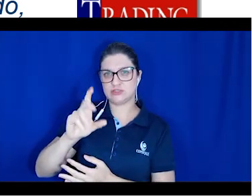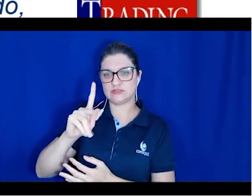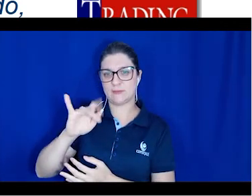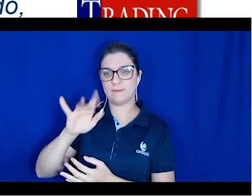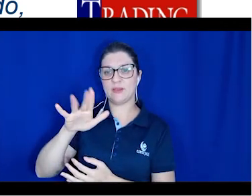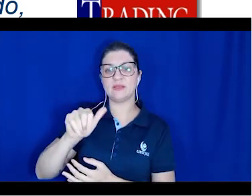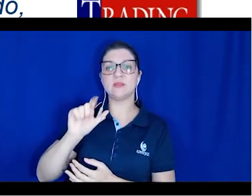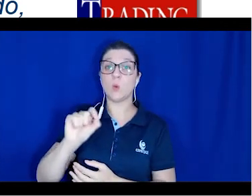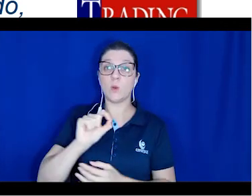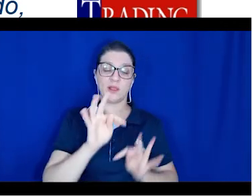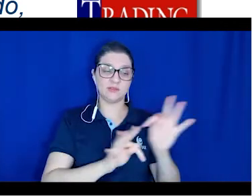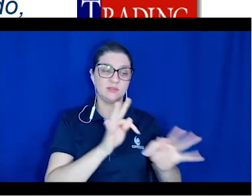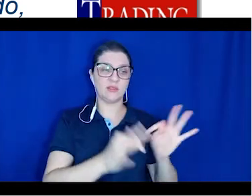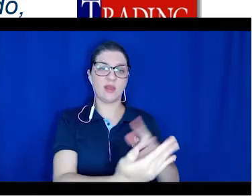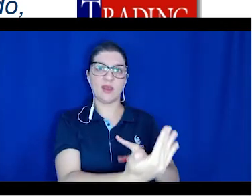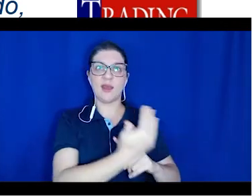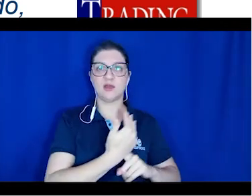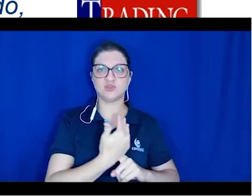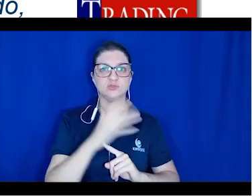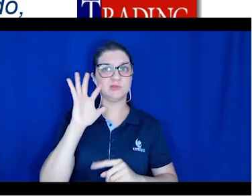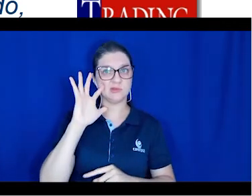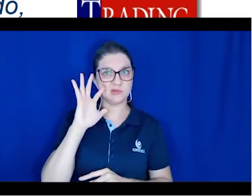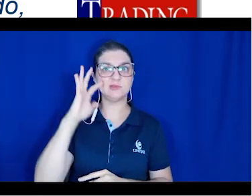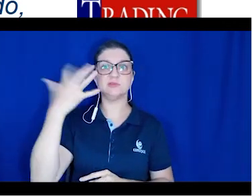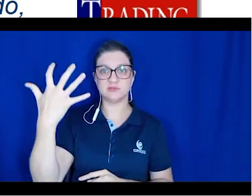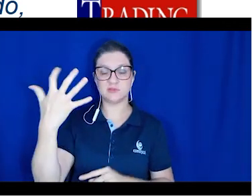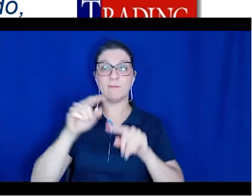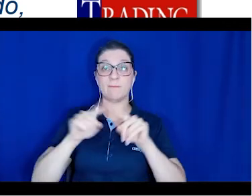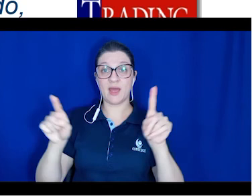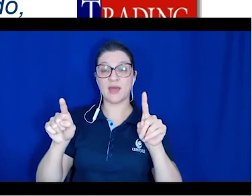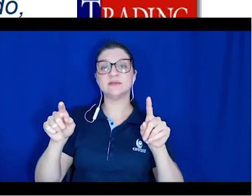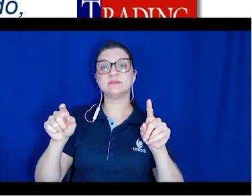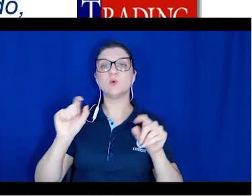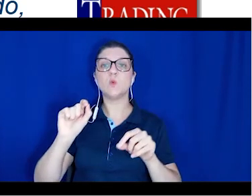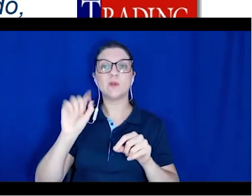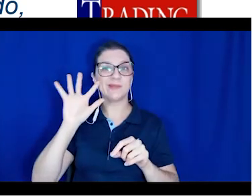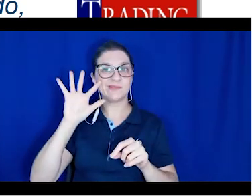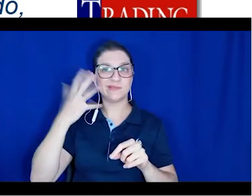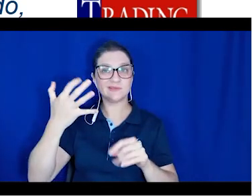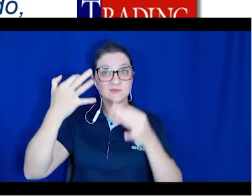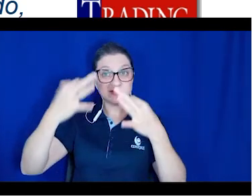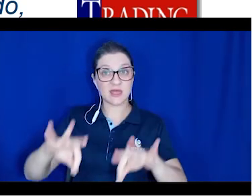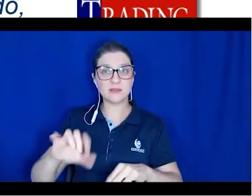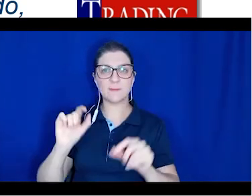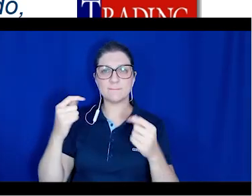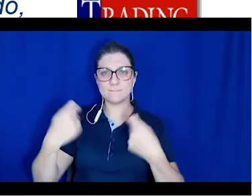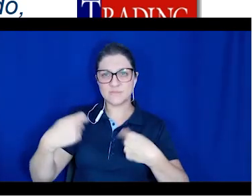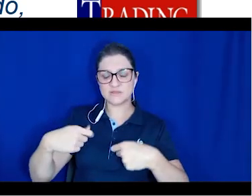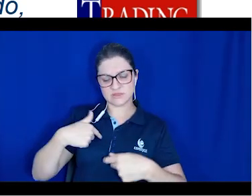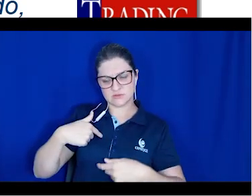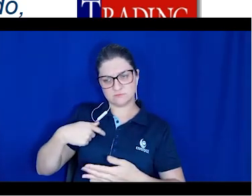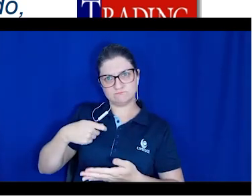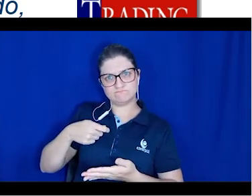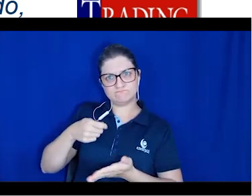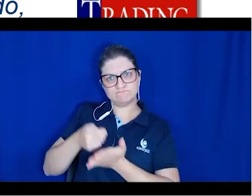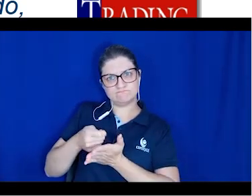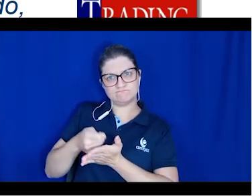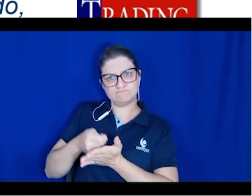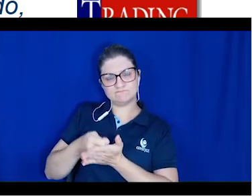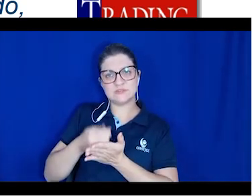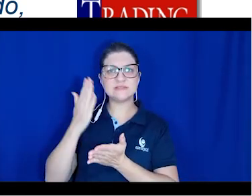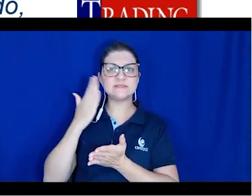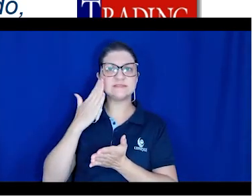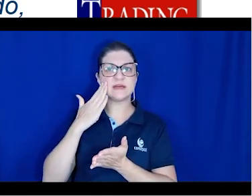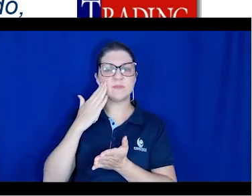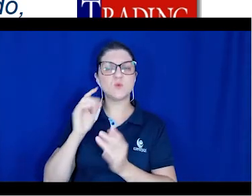contribui conosco para tomar a decisão. Mas, para tomar a decisão, temos que ter disciplina, saber por que nós